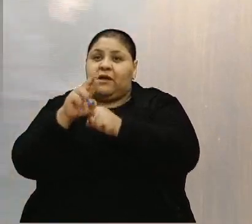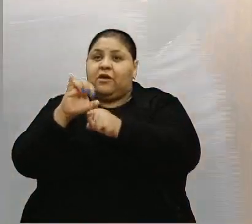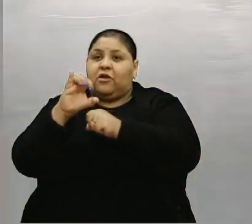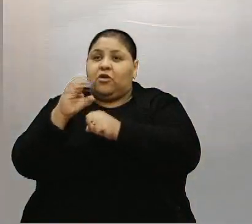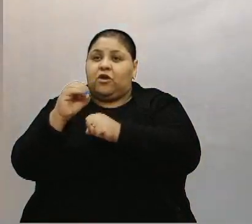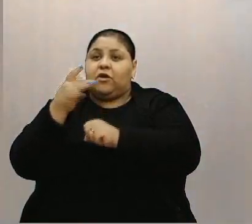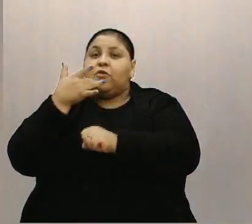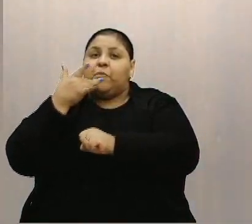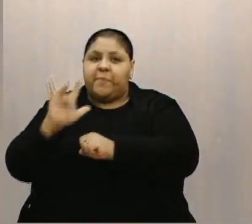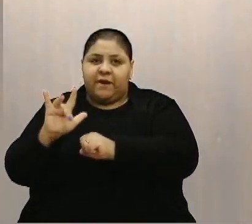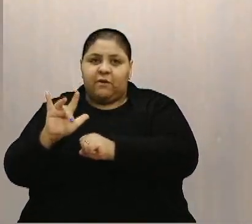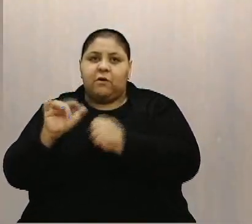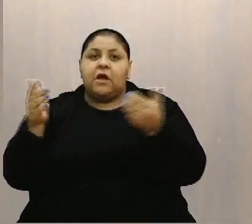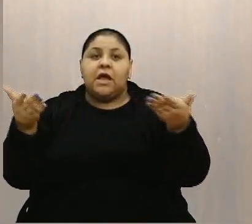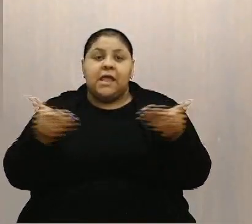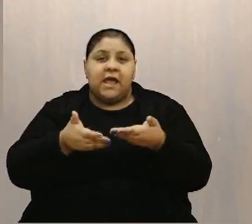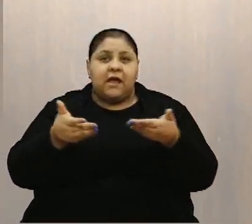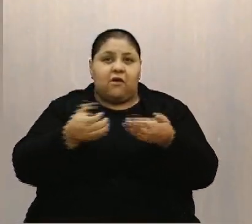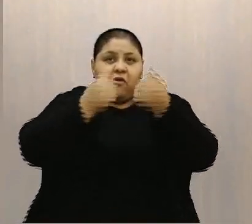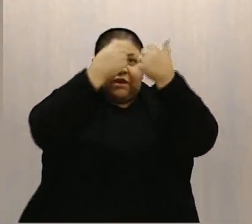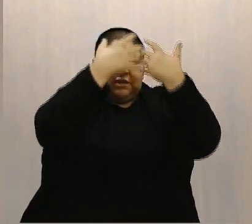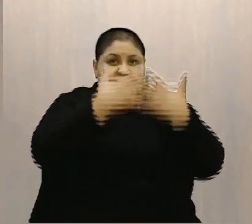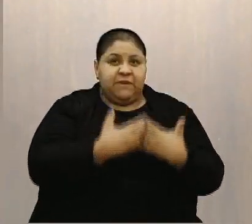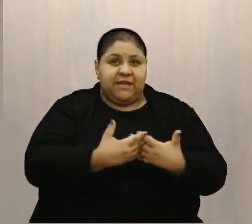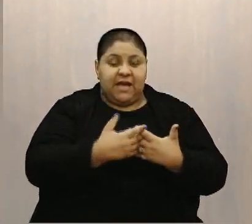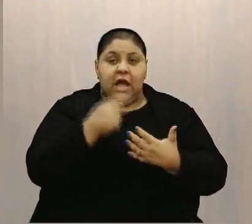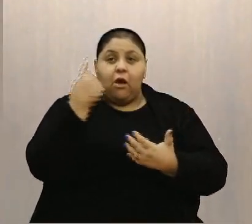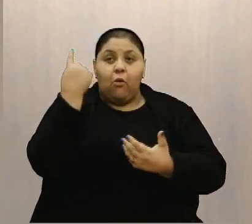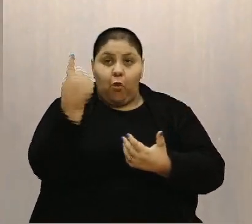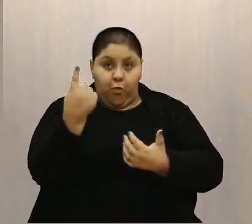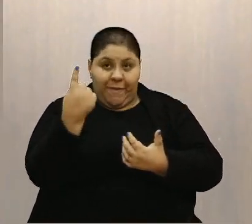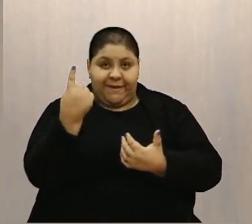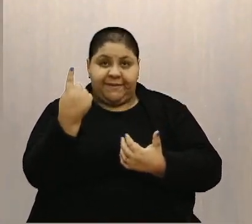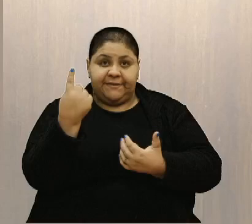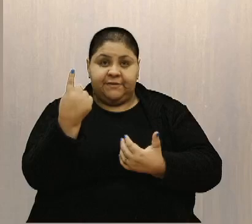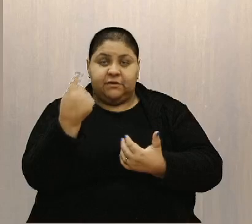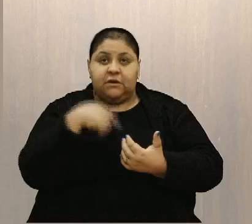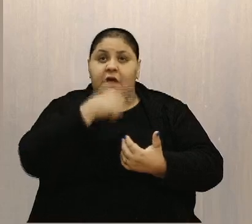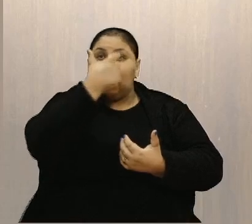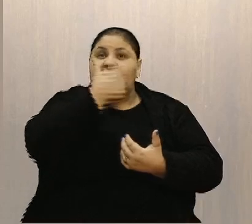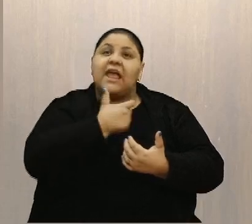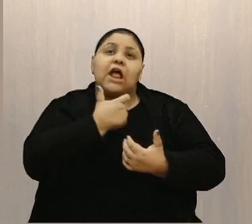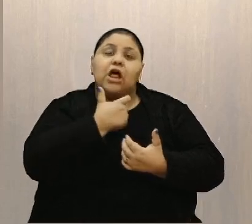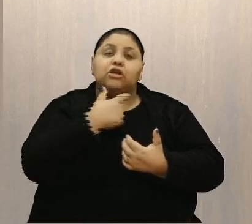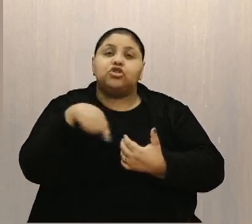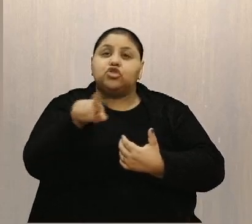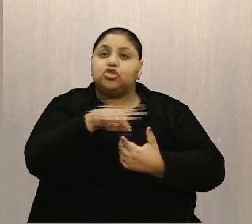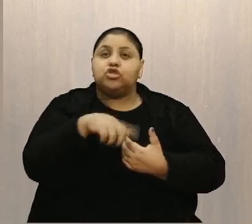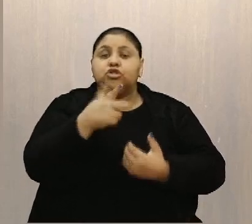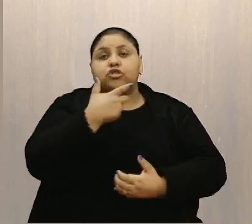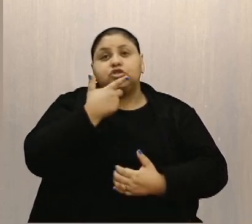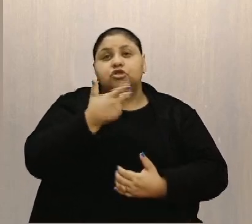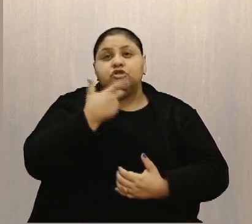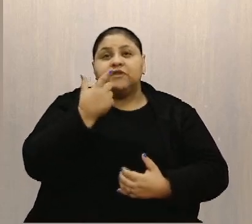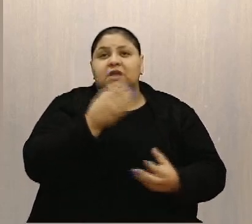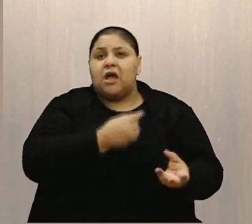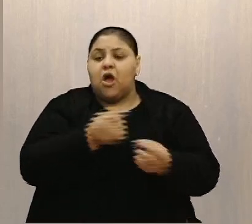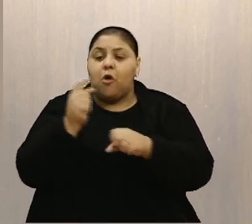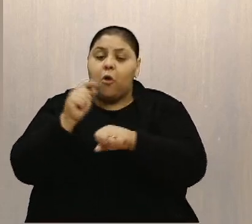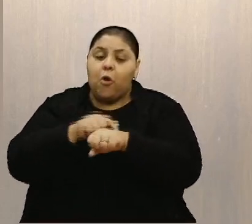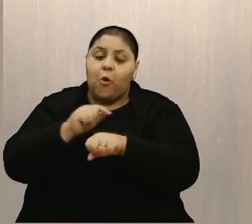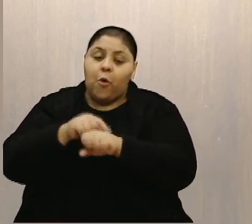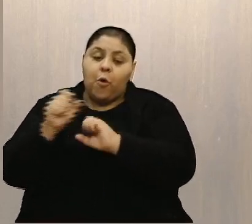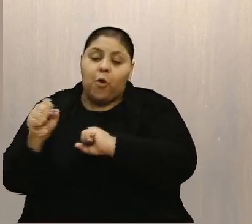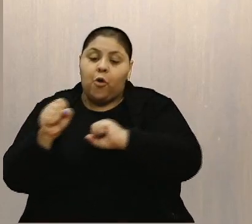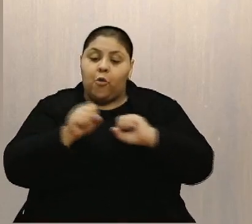agora eu vou só salientar uma em específico, que eu acho que nós estamos falando há tempo e que o